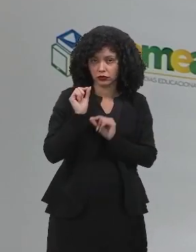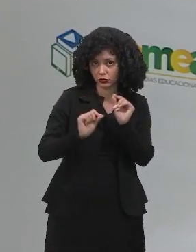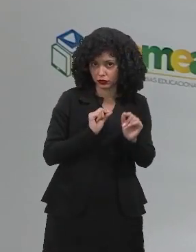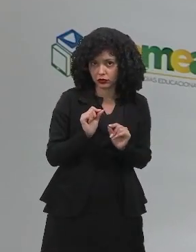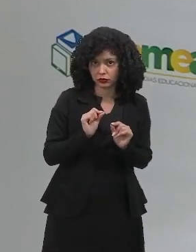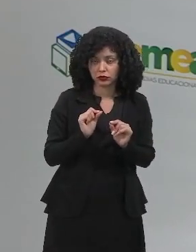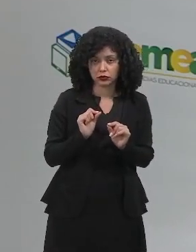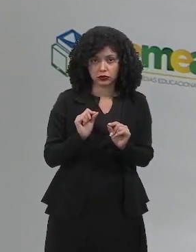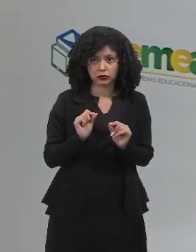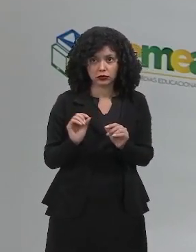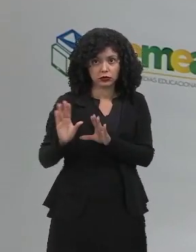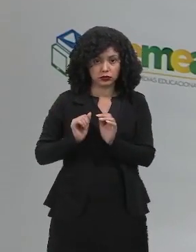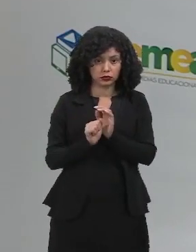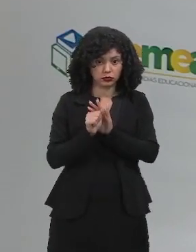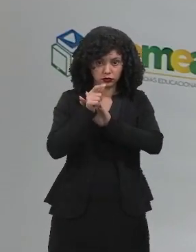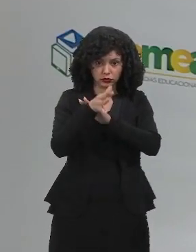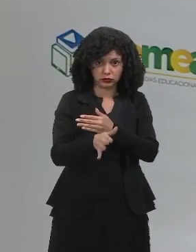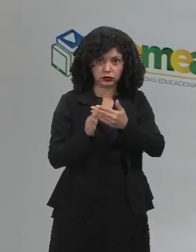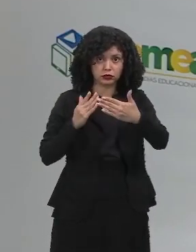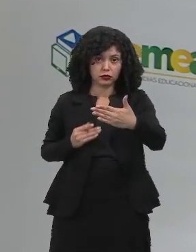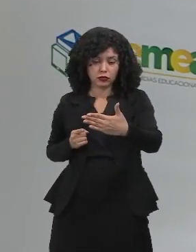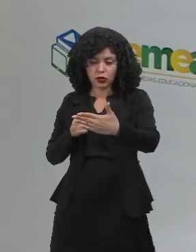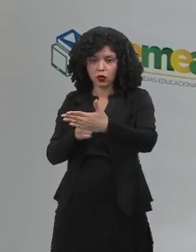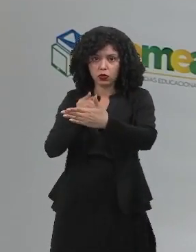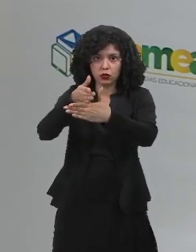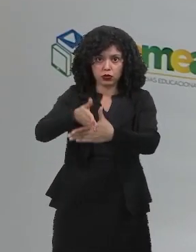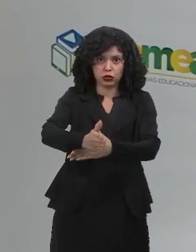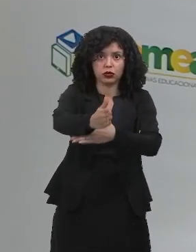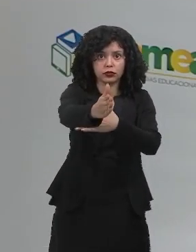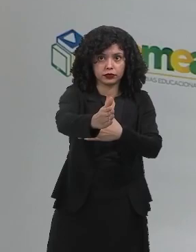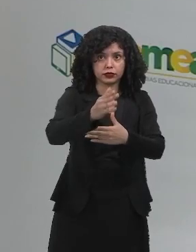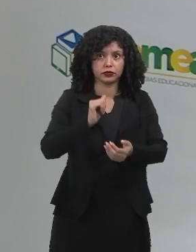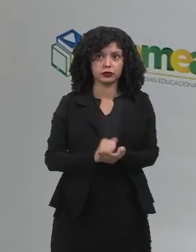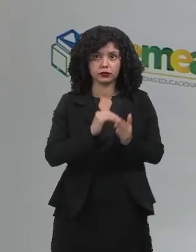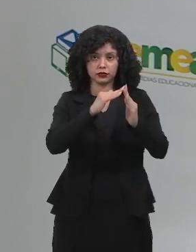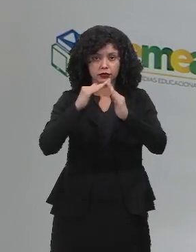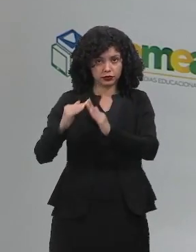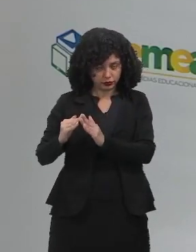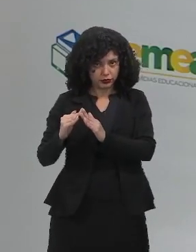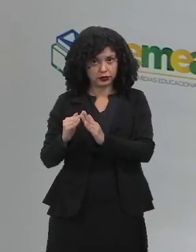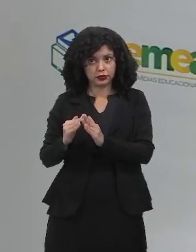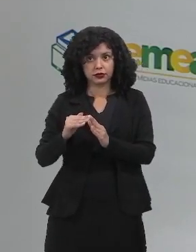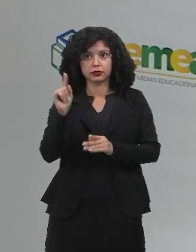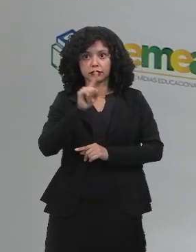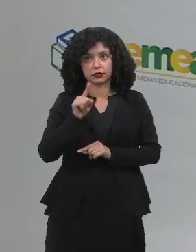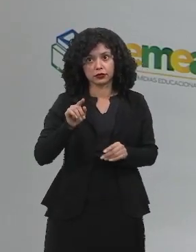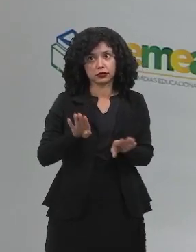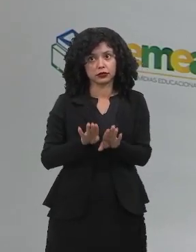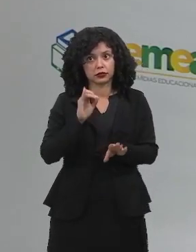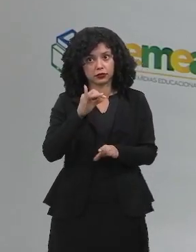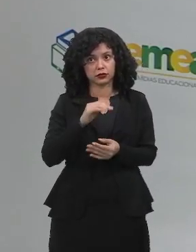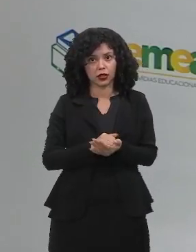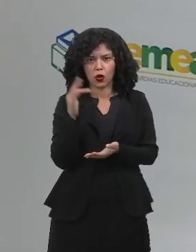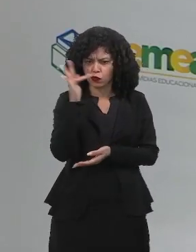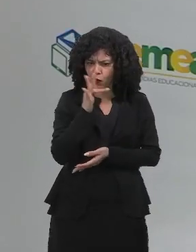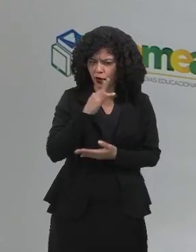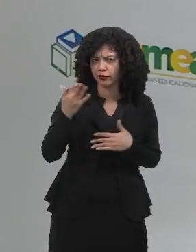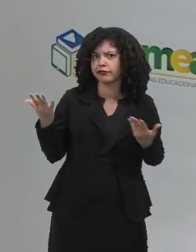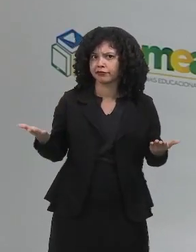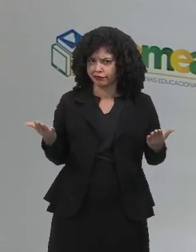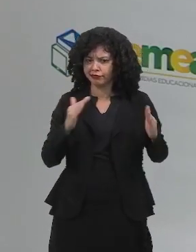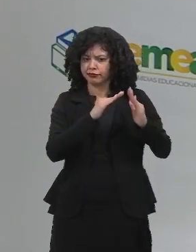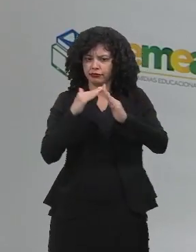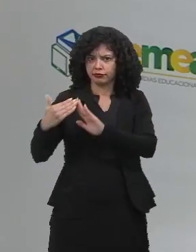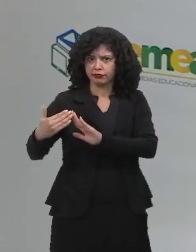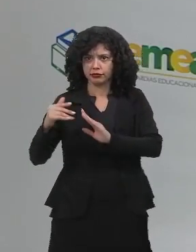luz atravessar obstáculos. Por exemplo, alguém que tem vizinho fofoqueiro? Não. Se você tem vizinho fofoqueiro, você sabe